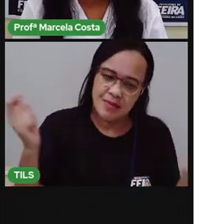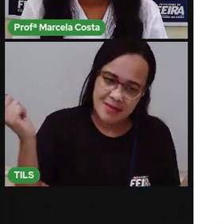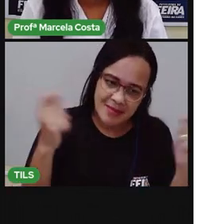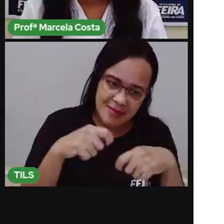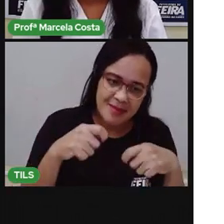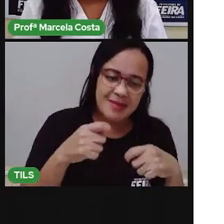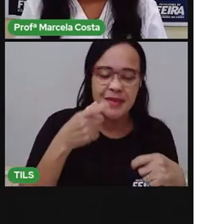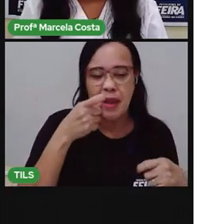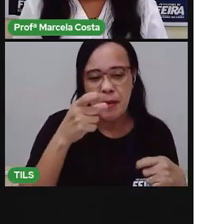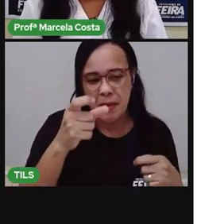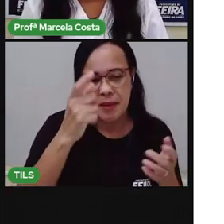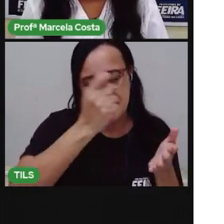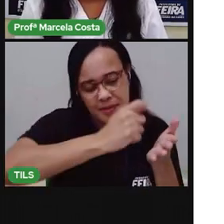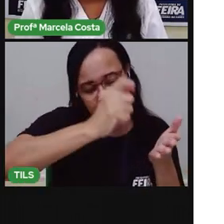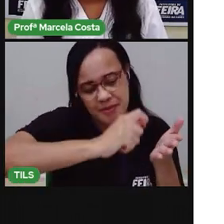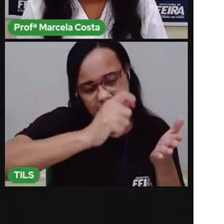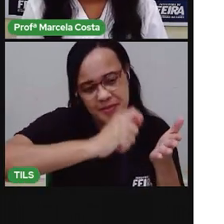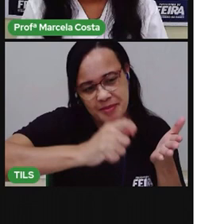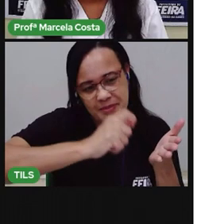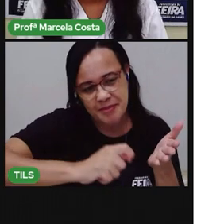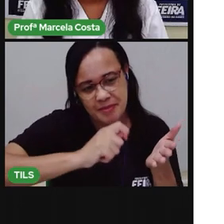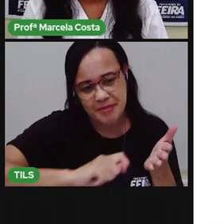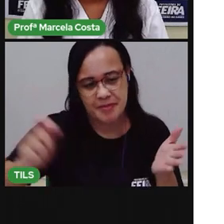escrita dessa lista.